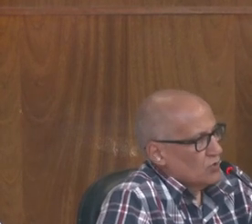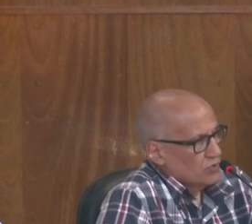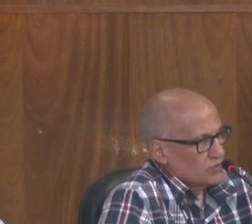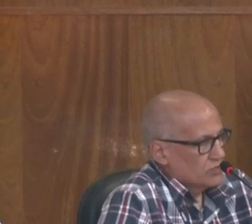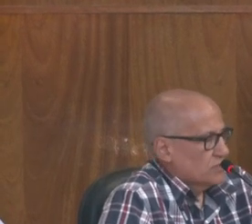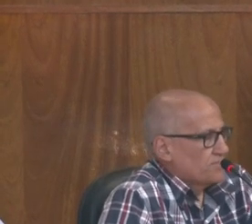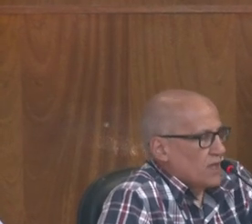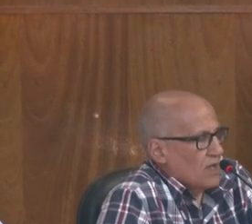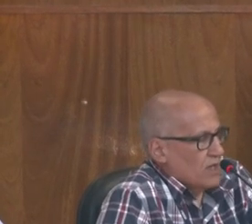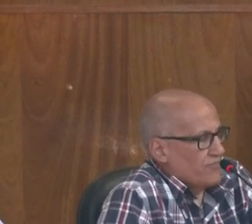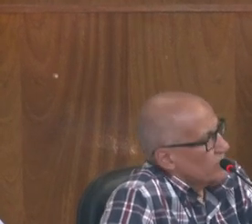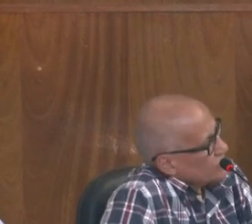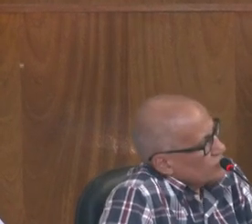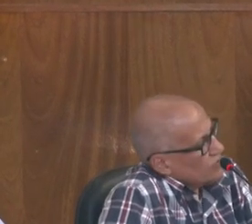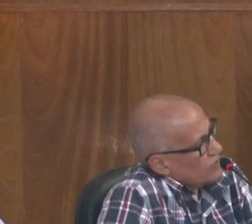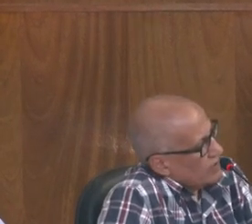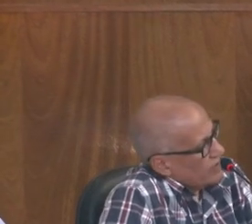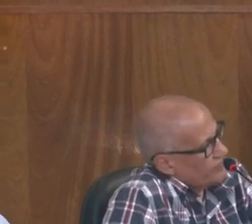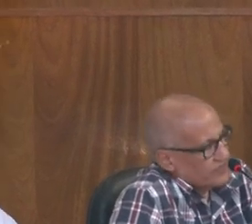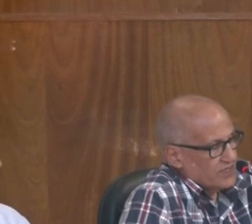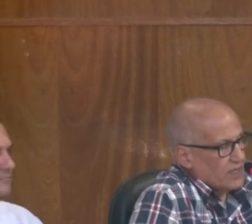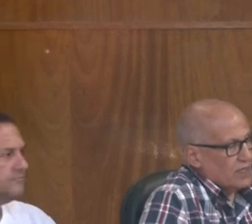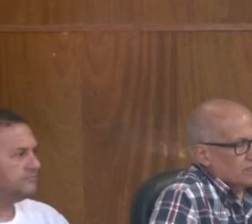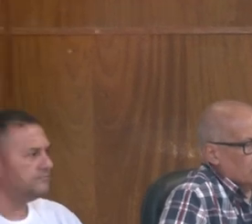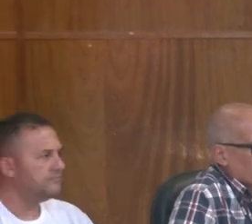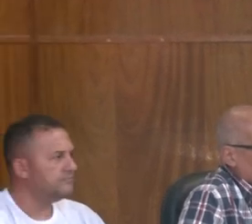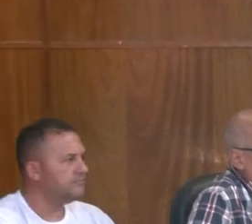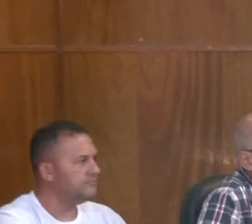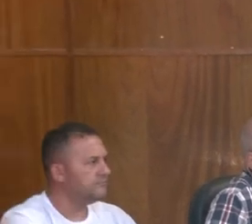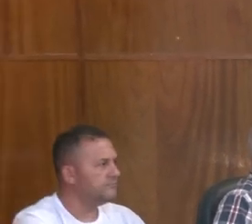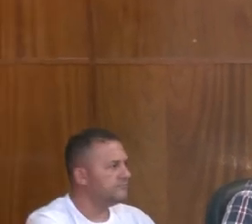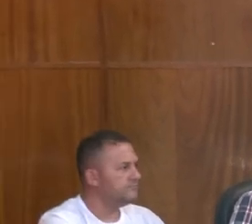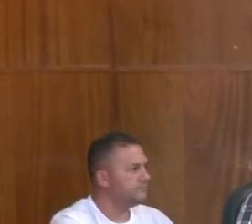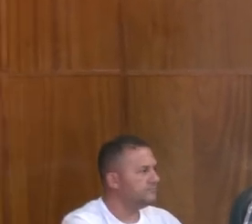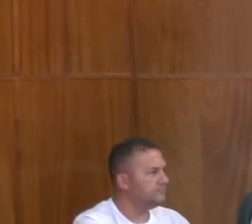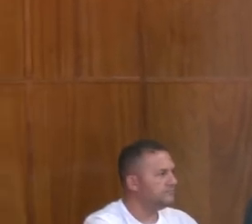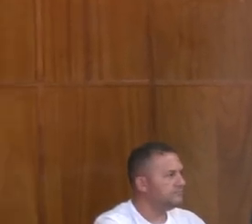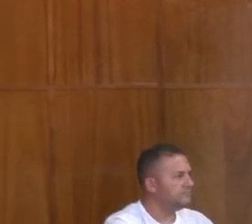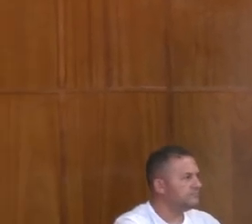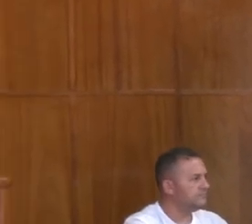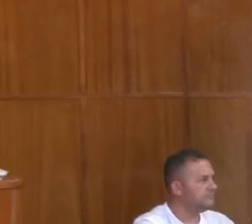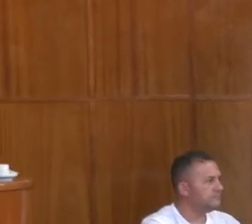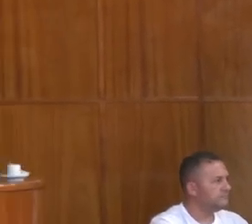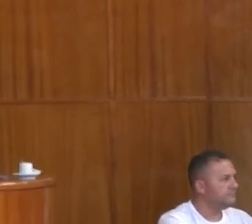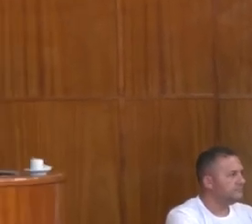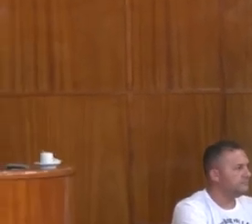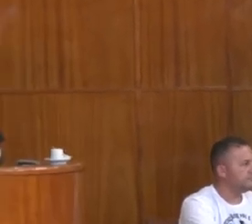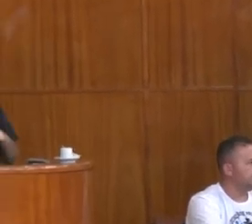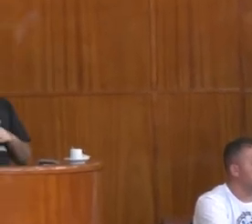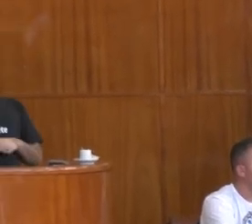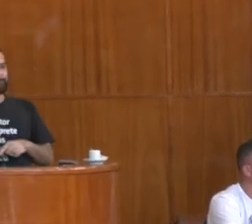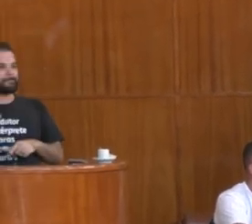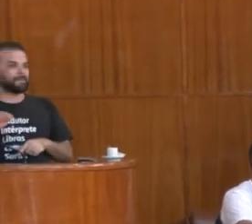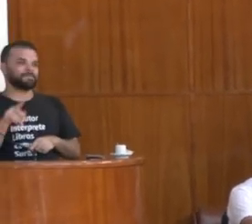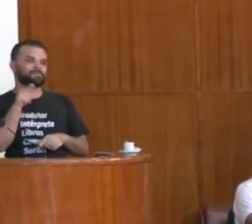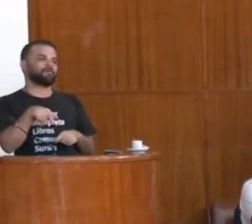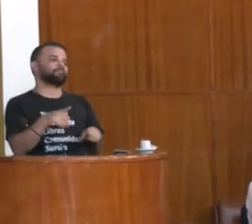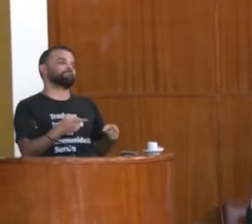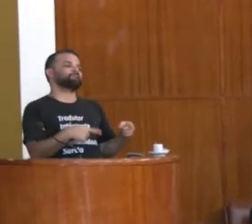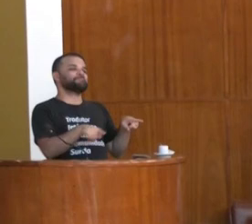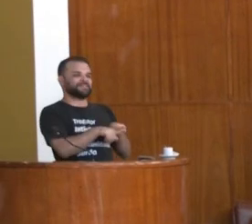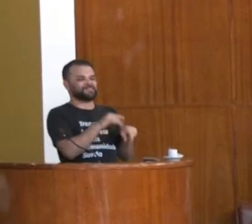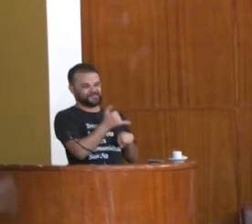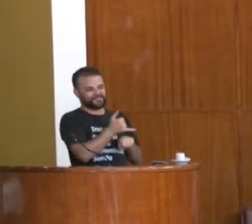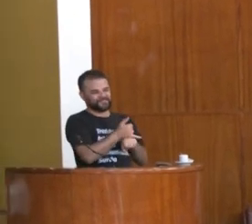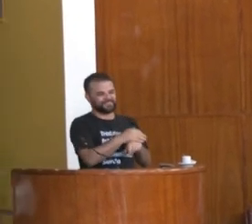estarei em todos os eventos que o senhor fizer, até porque Barra Mansa é parceira daqui